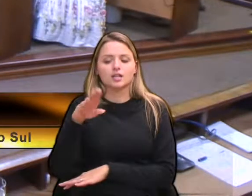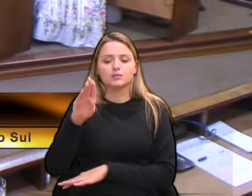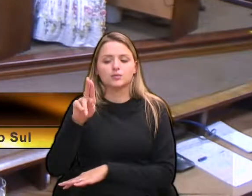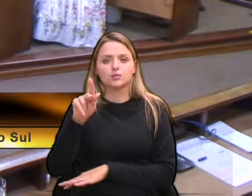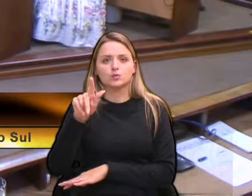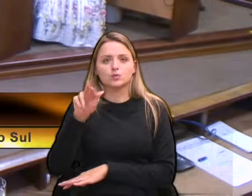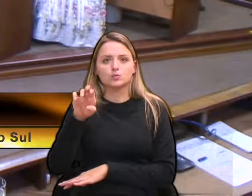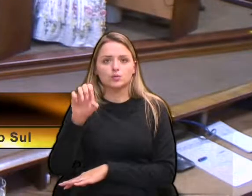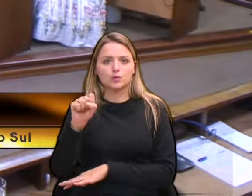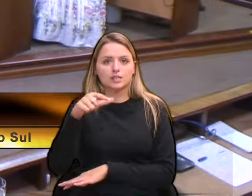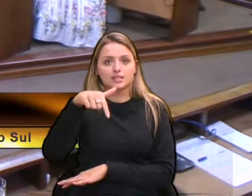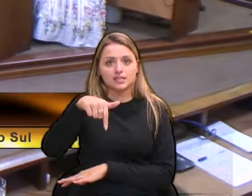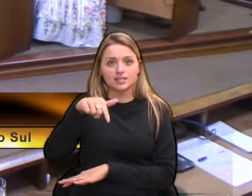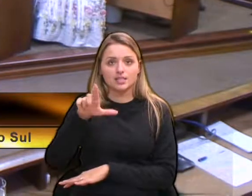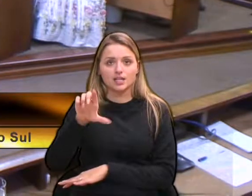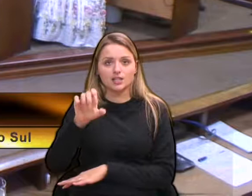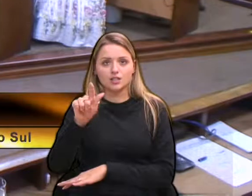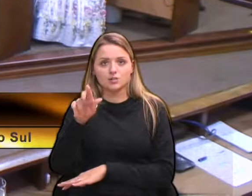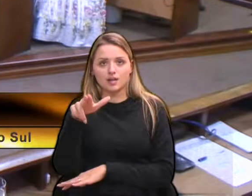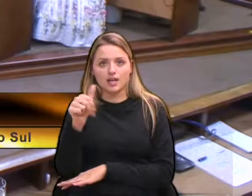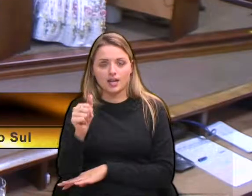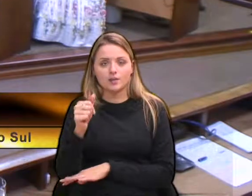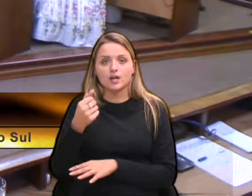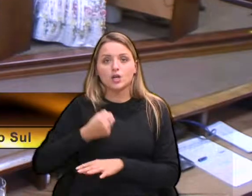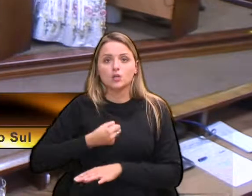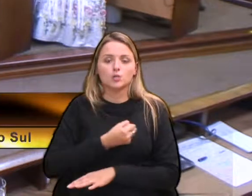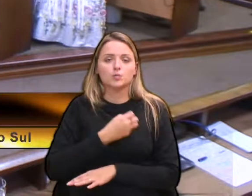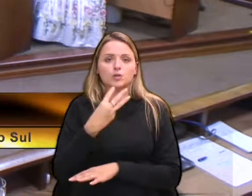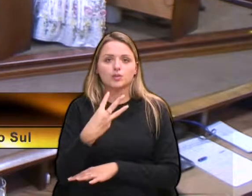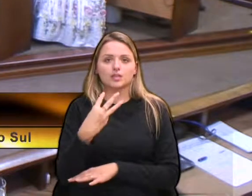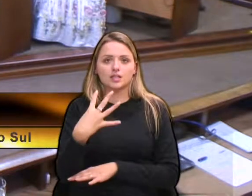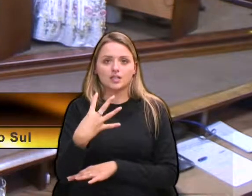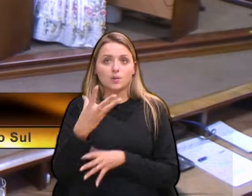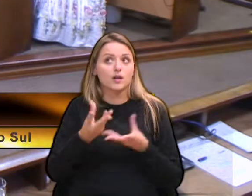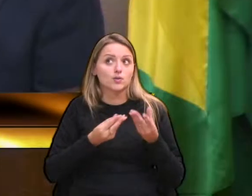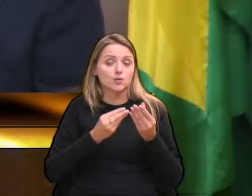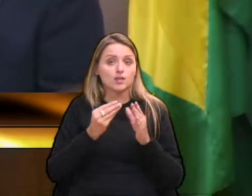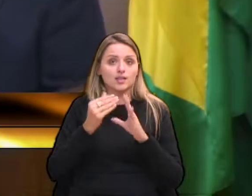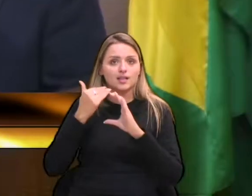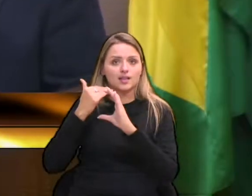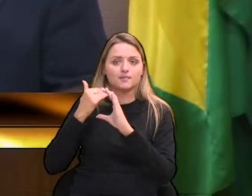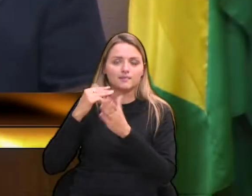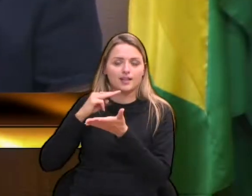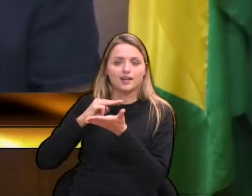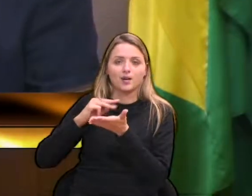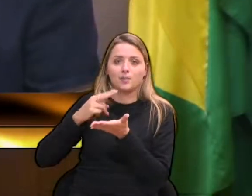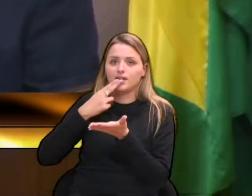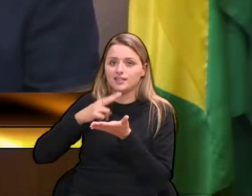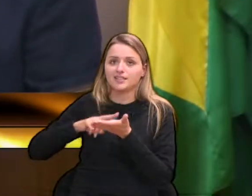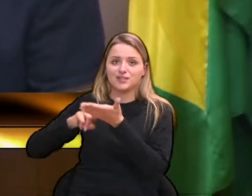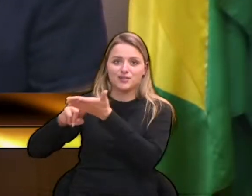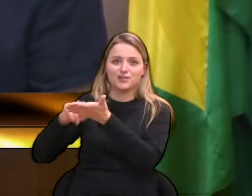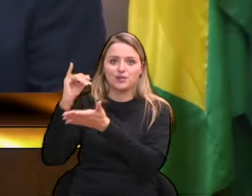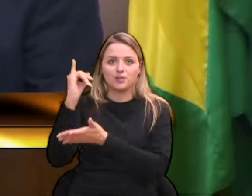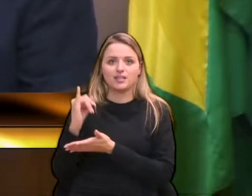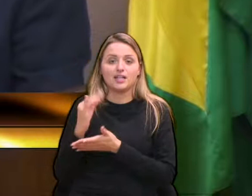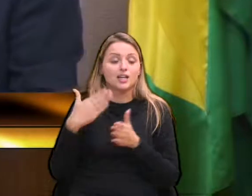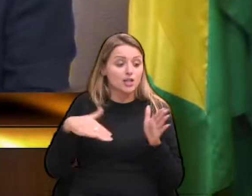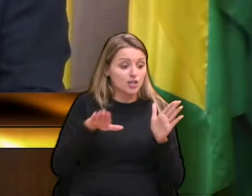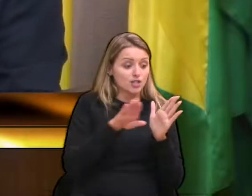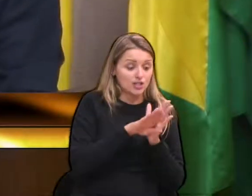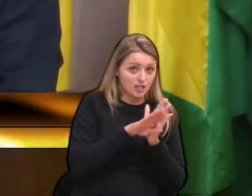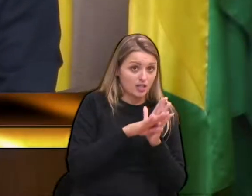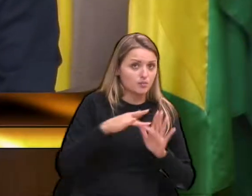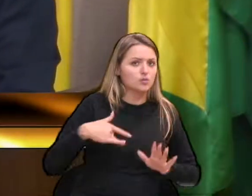légua, número 34, enviada para seu irmão na Itália. Chegamos com saúde